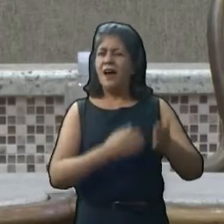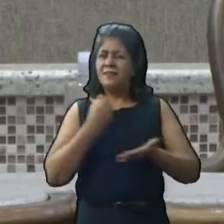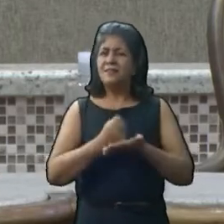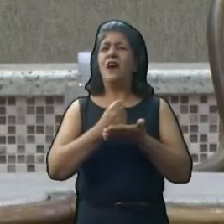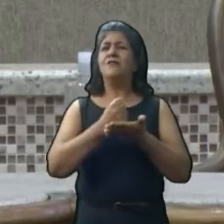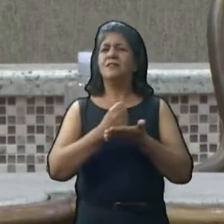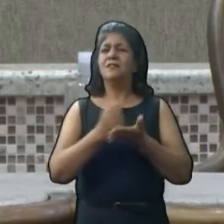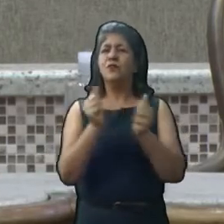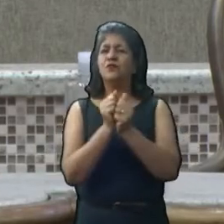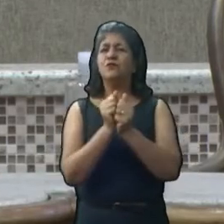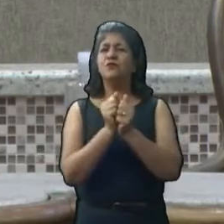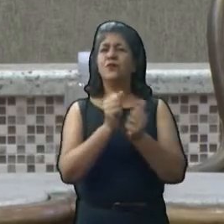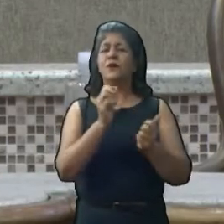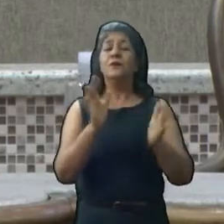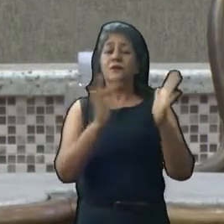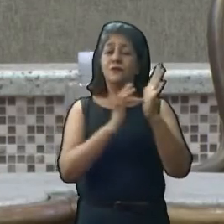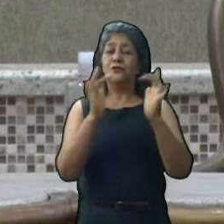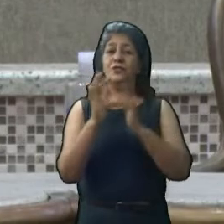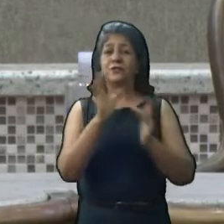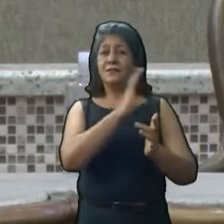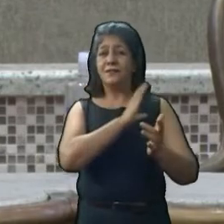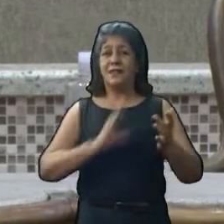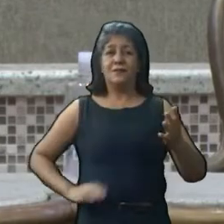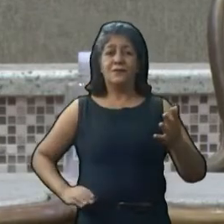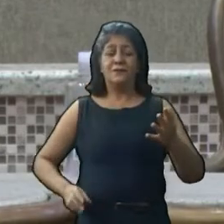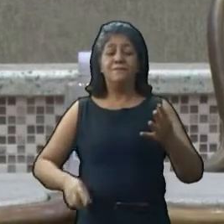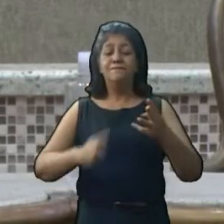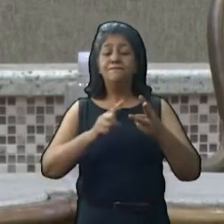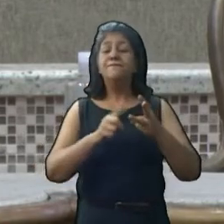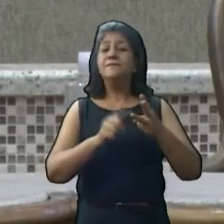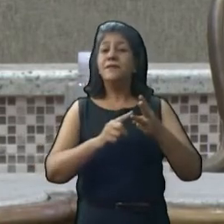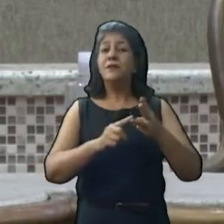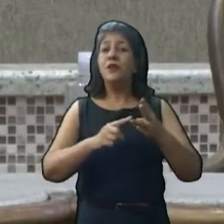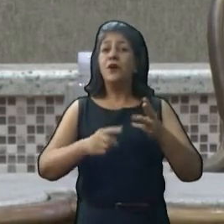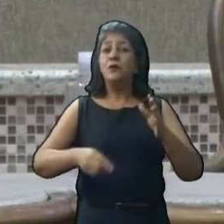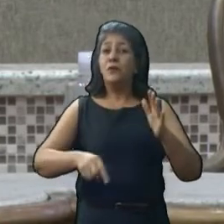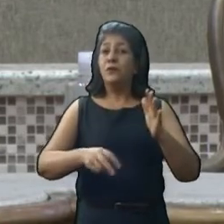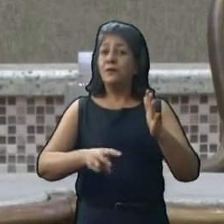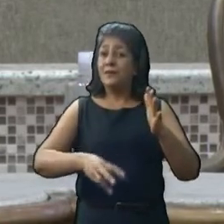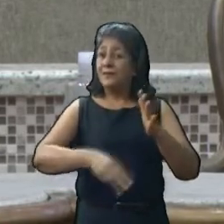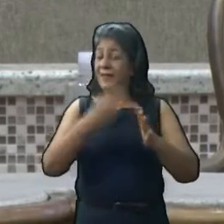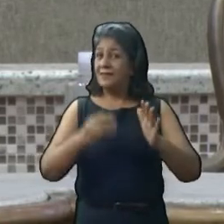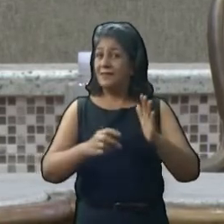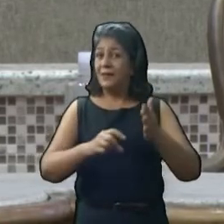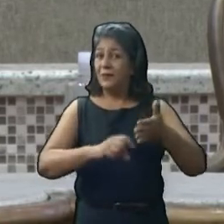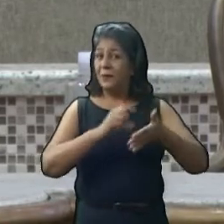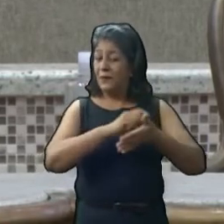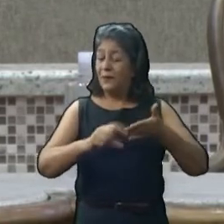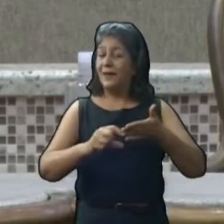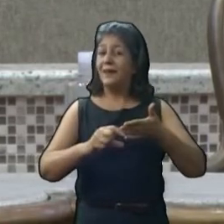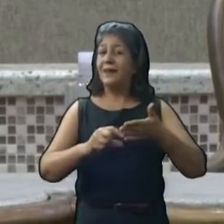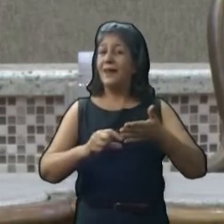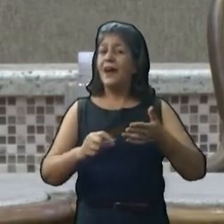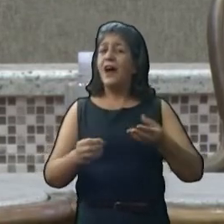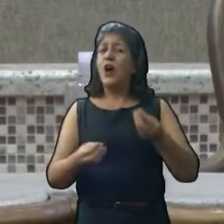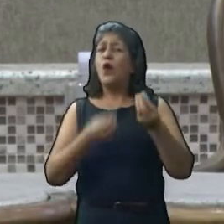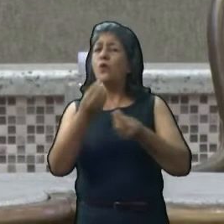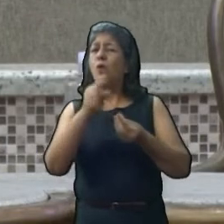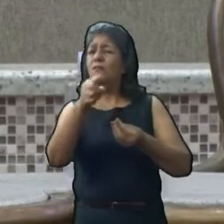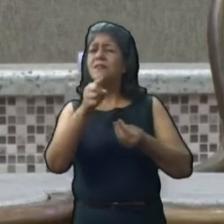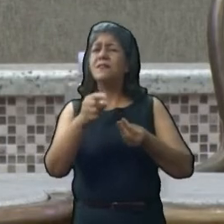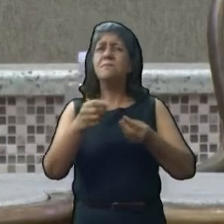jesus cristo no capítulo 3 ele fala sobre a vocação do sentias para salvação